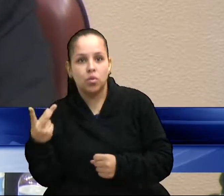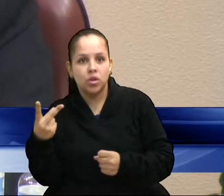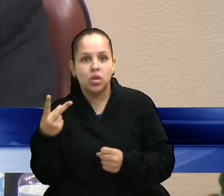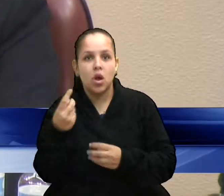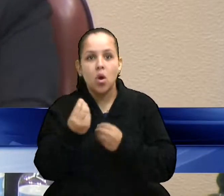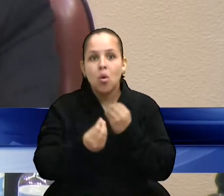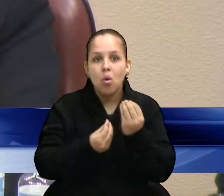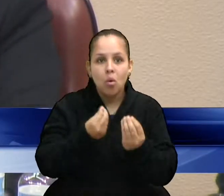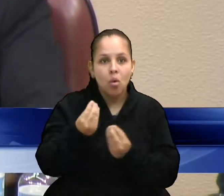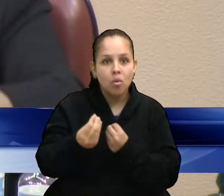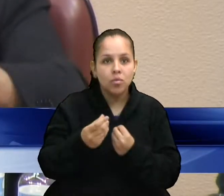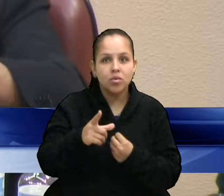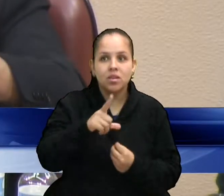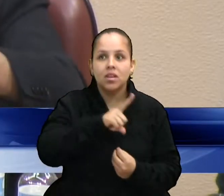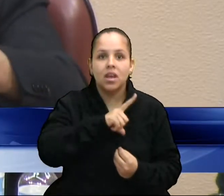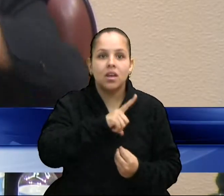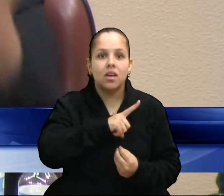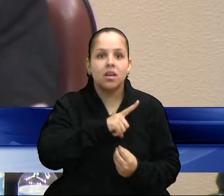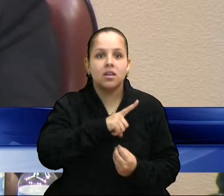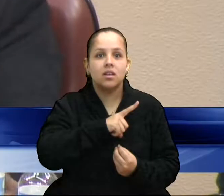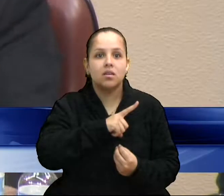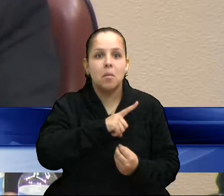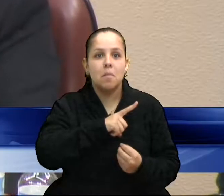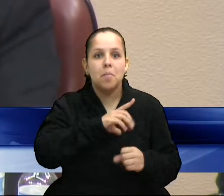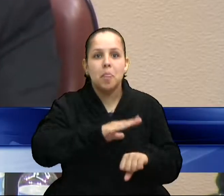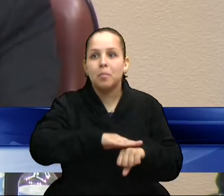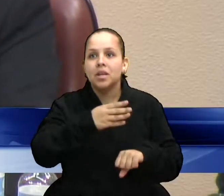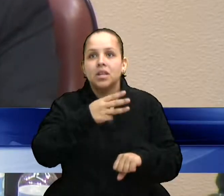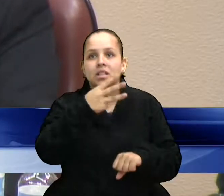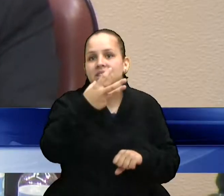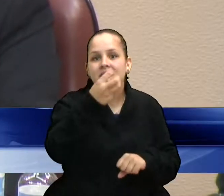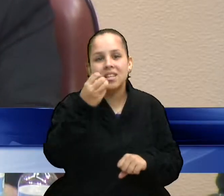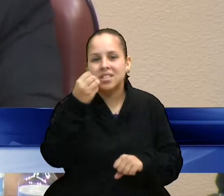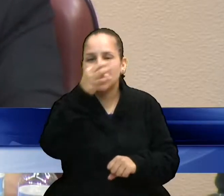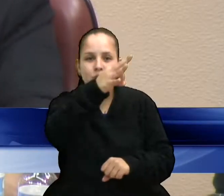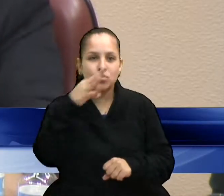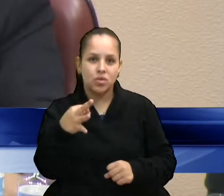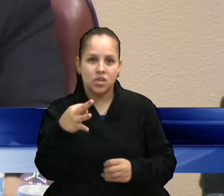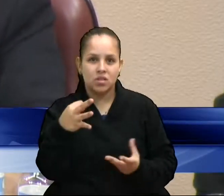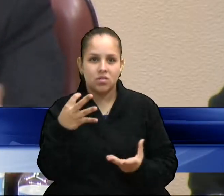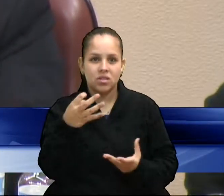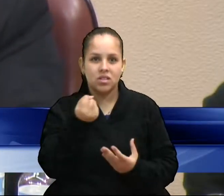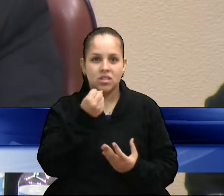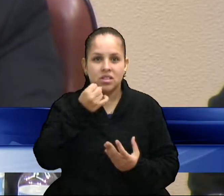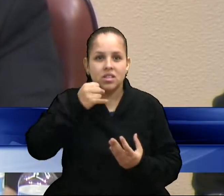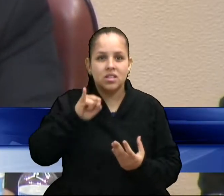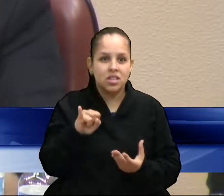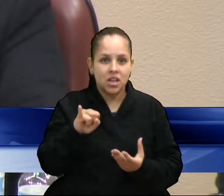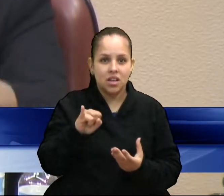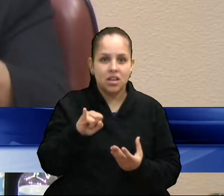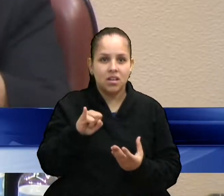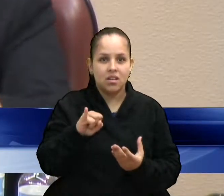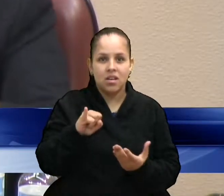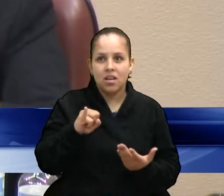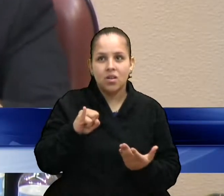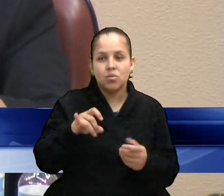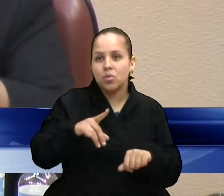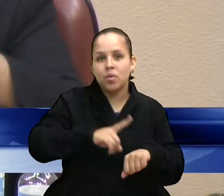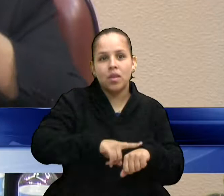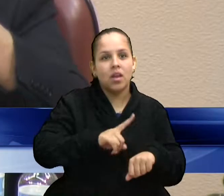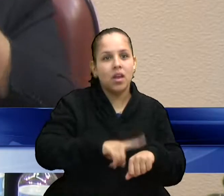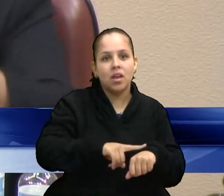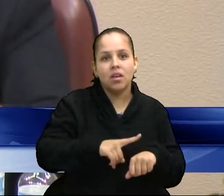como é que nós vamos mudar isso para 300%? Se a frota de ônibus no mesmo período ela